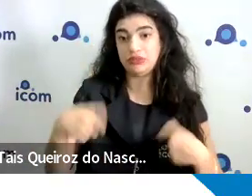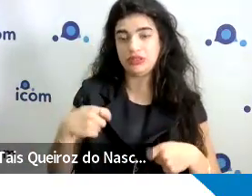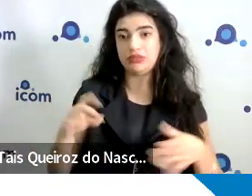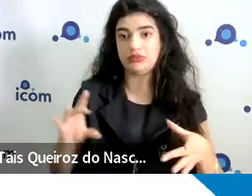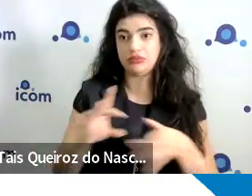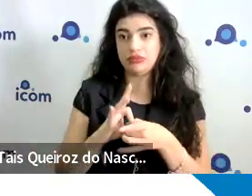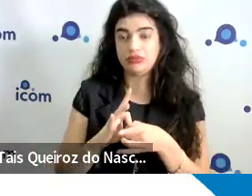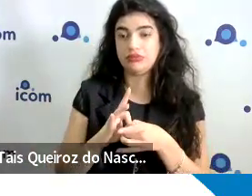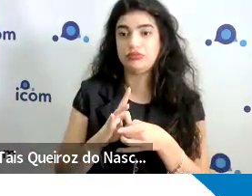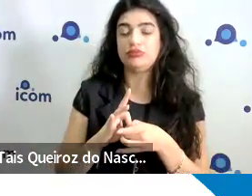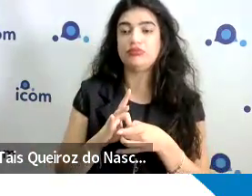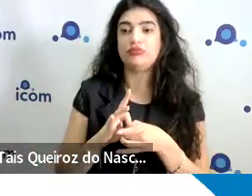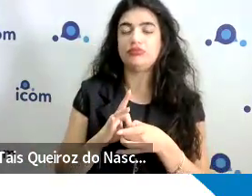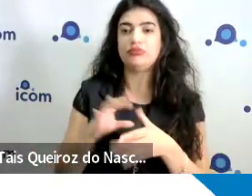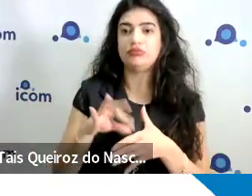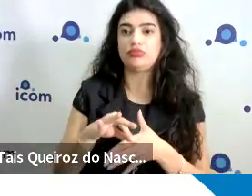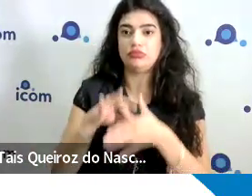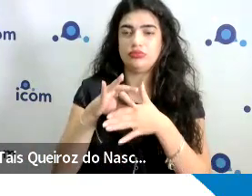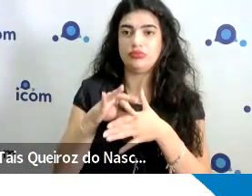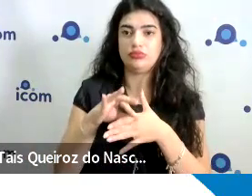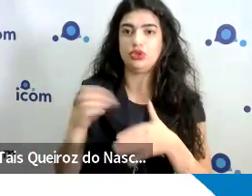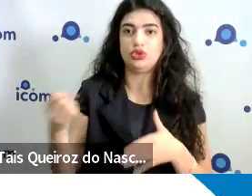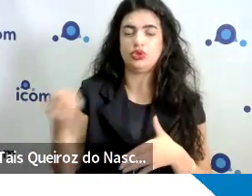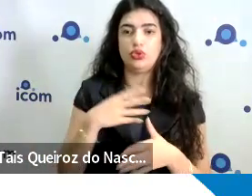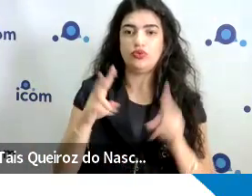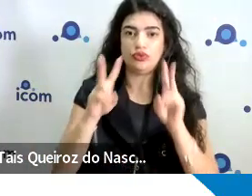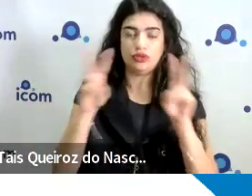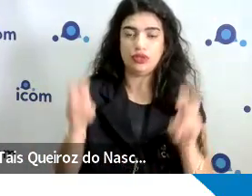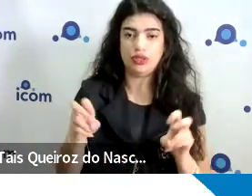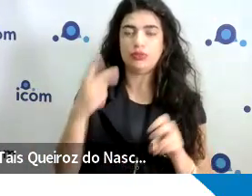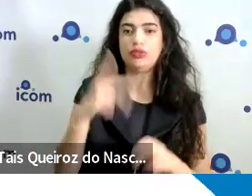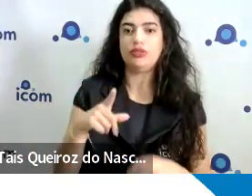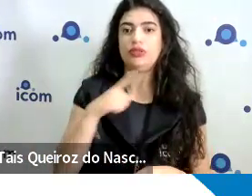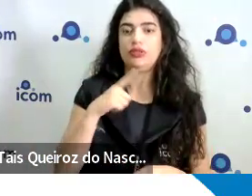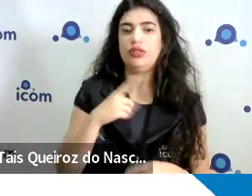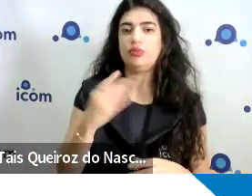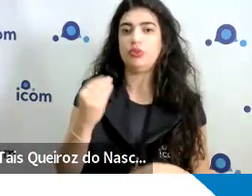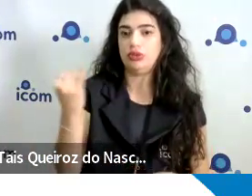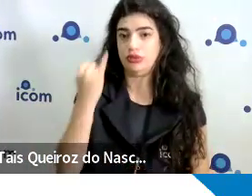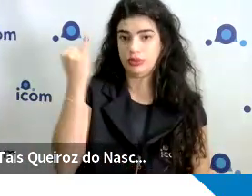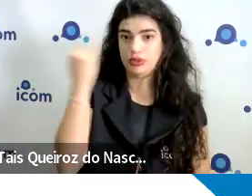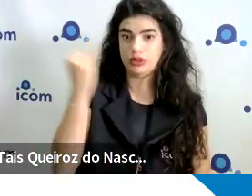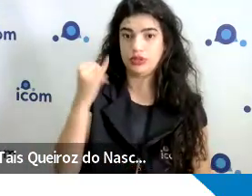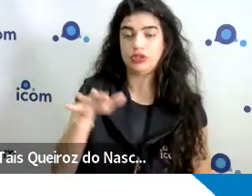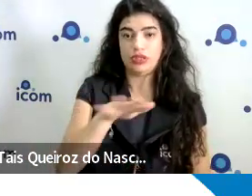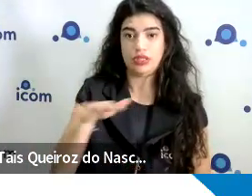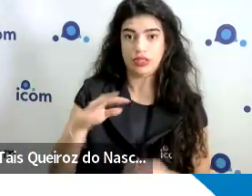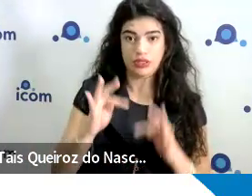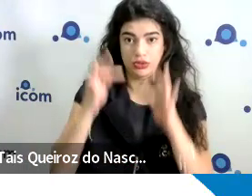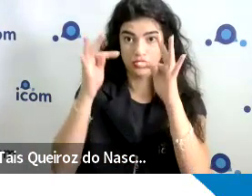associado liderar um novo tema que está sendo extremamente relevante para o setor de